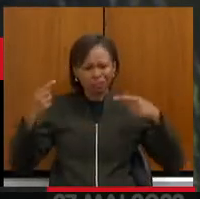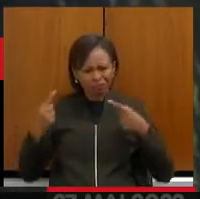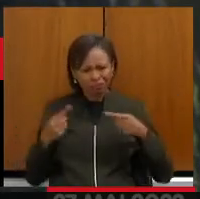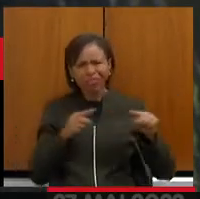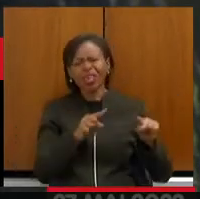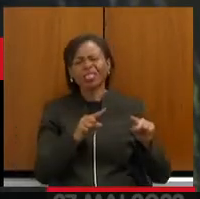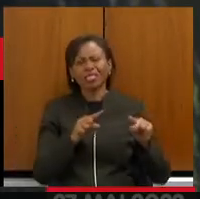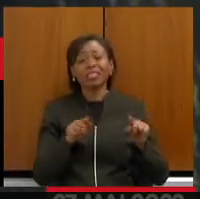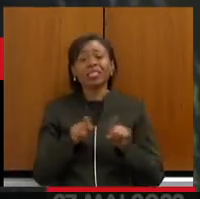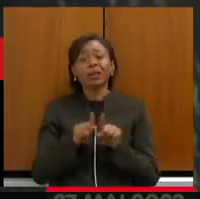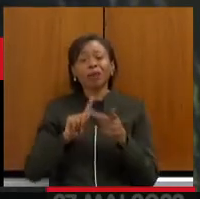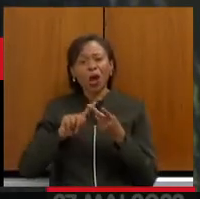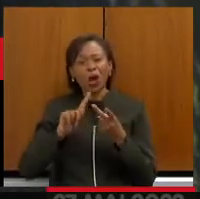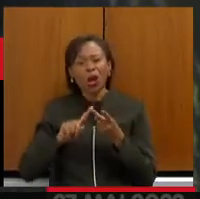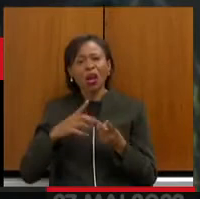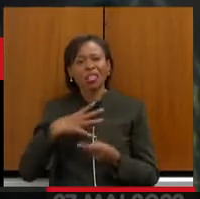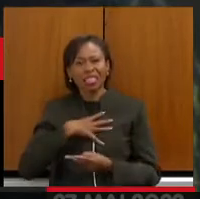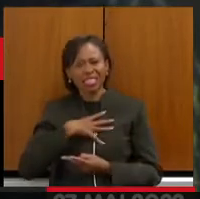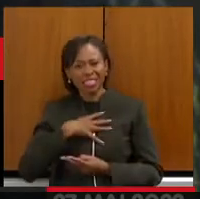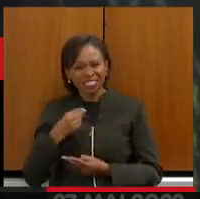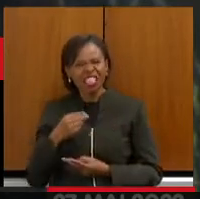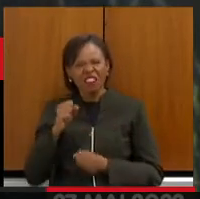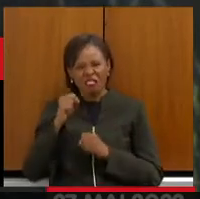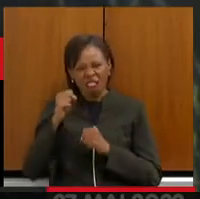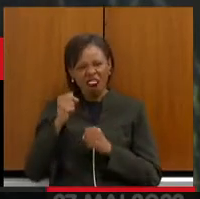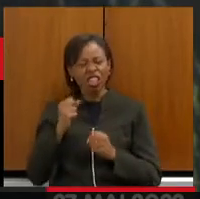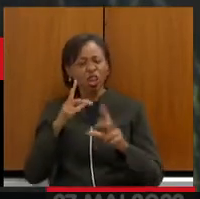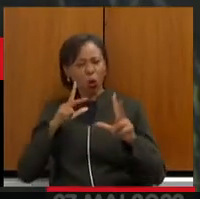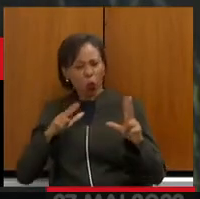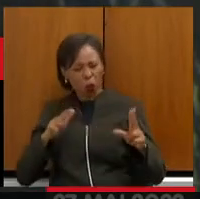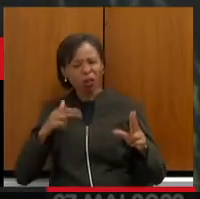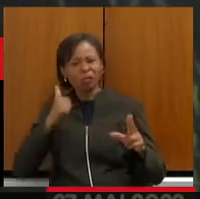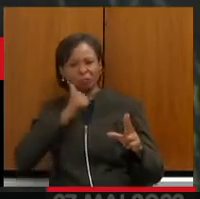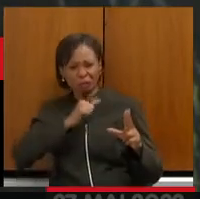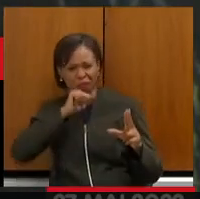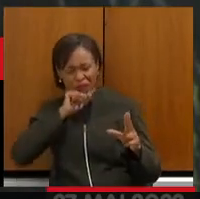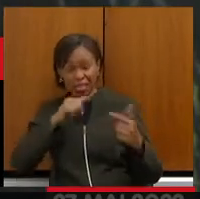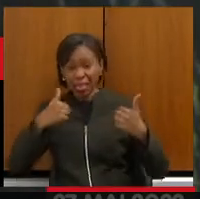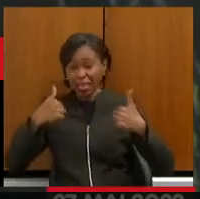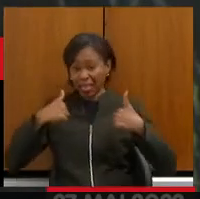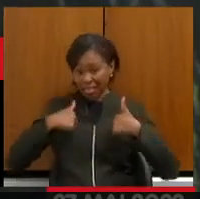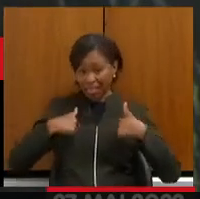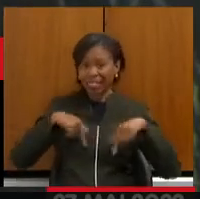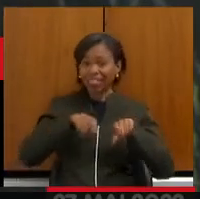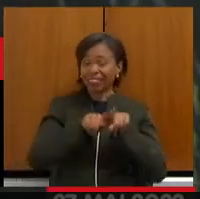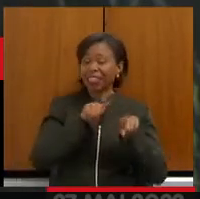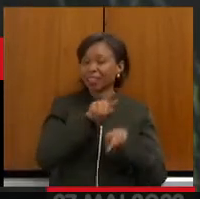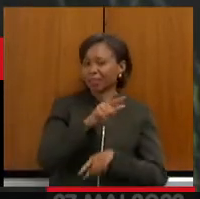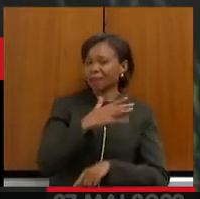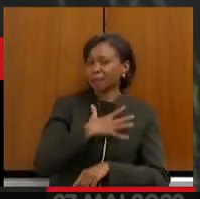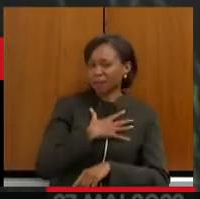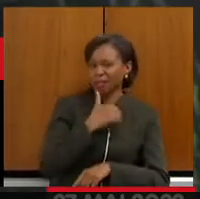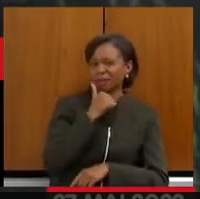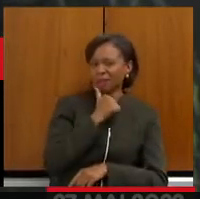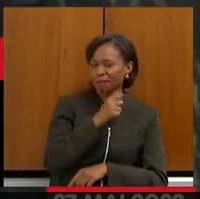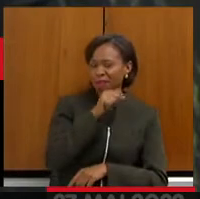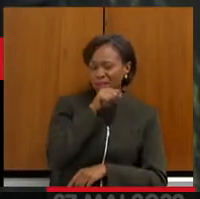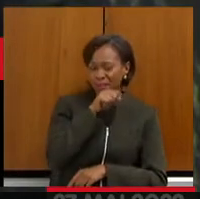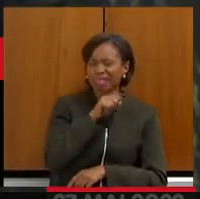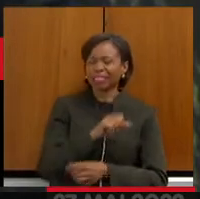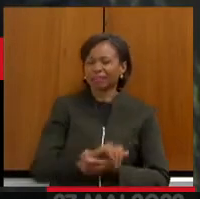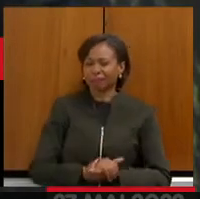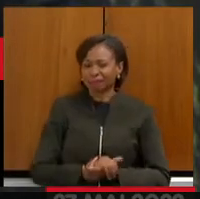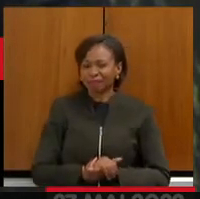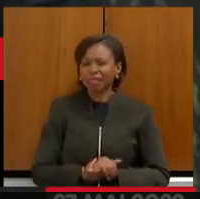forte como uma mãe e forte como a minha mãe que também é uma mulher de luta seguiremos